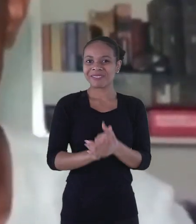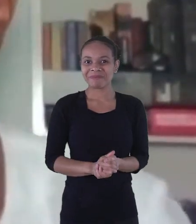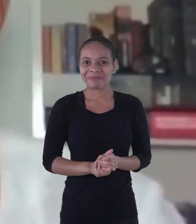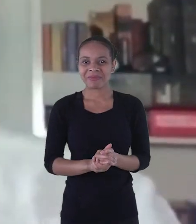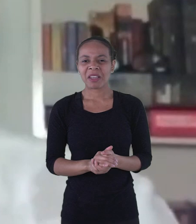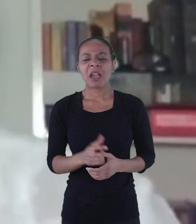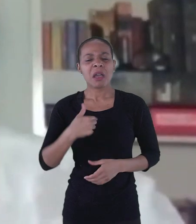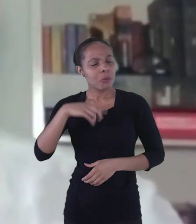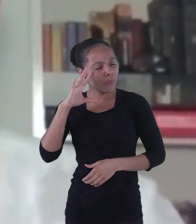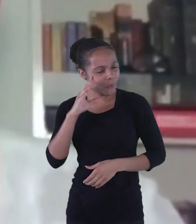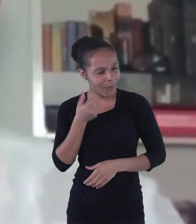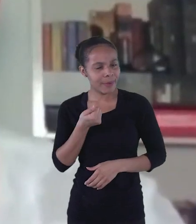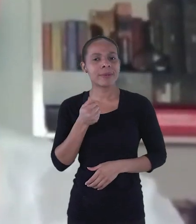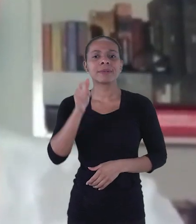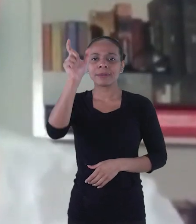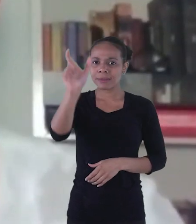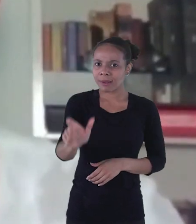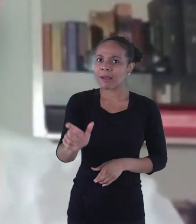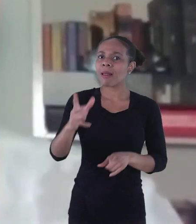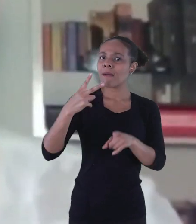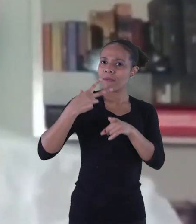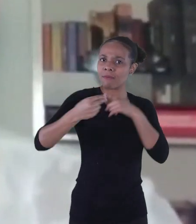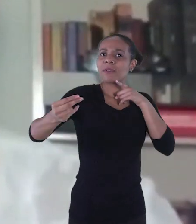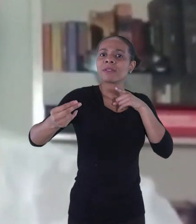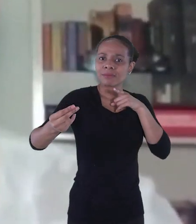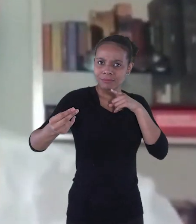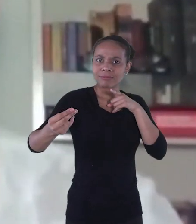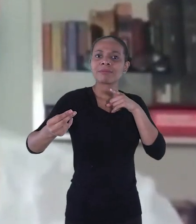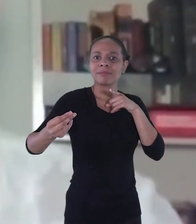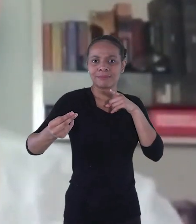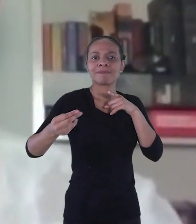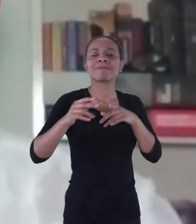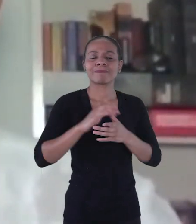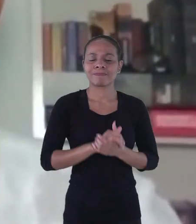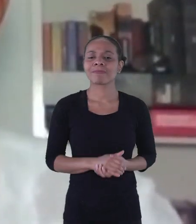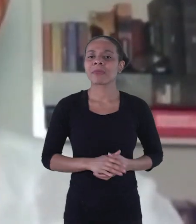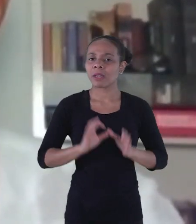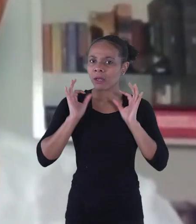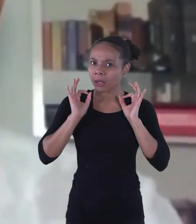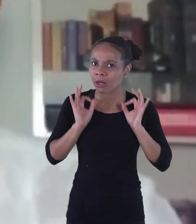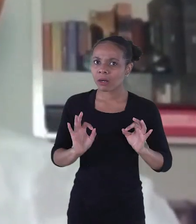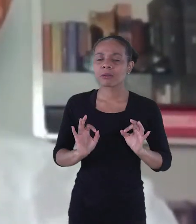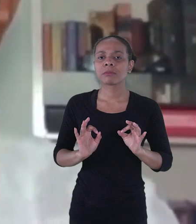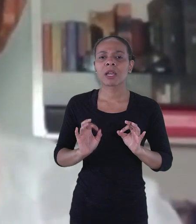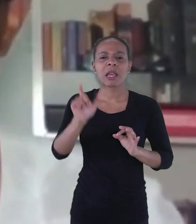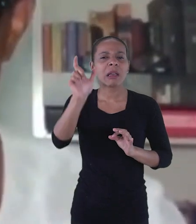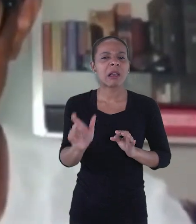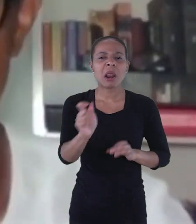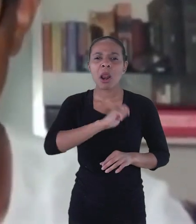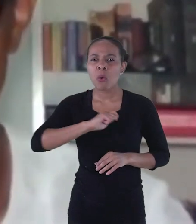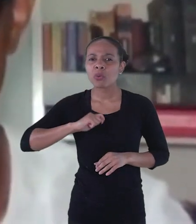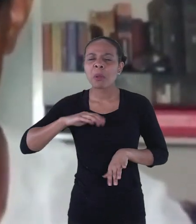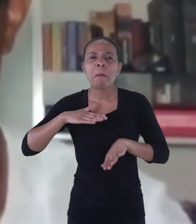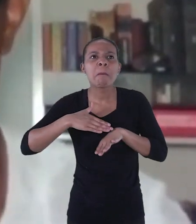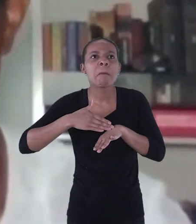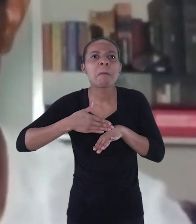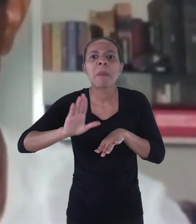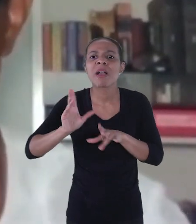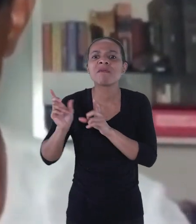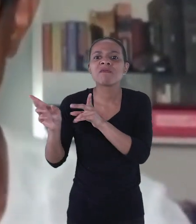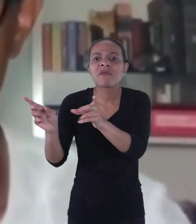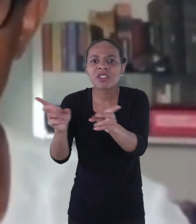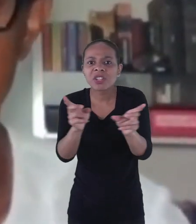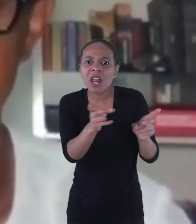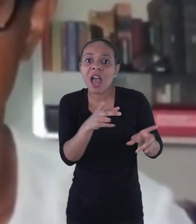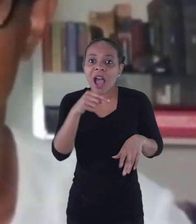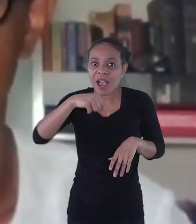bastante. Ela não só é doutora ou honoris causa, né? A Carolina é uma das autoras mais vendidas ainda hoje no